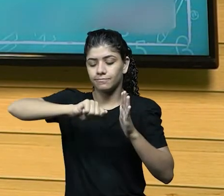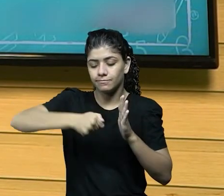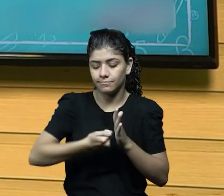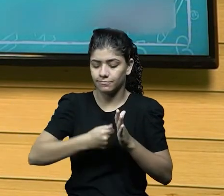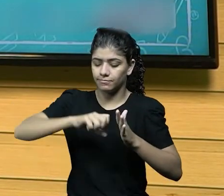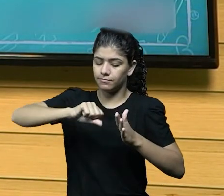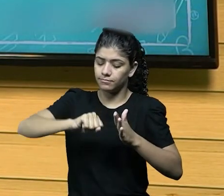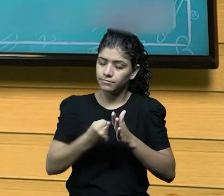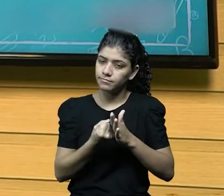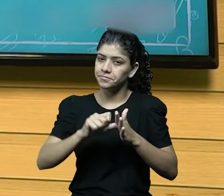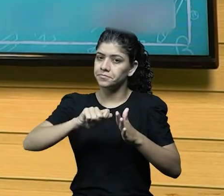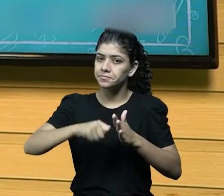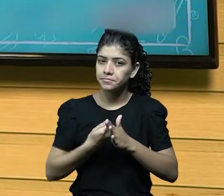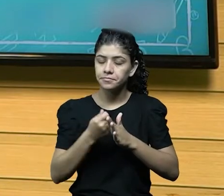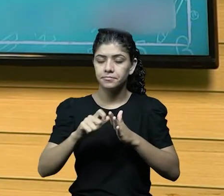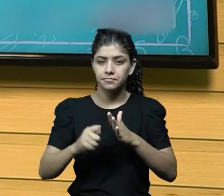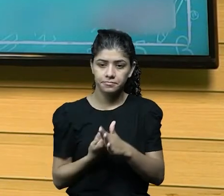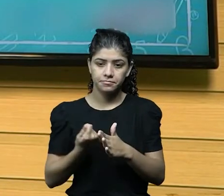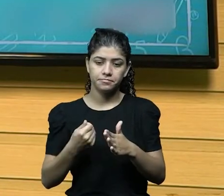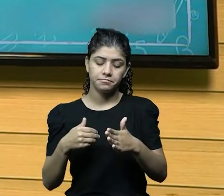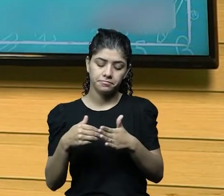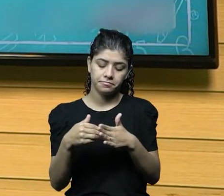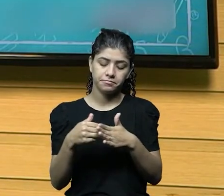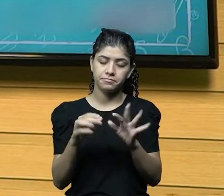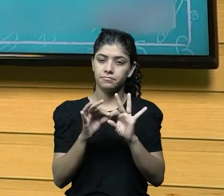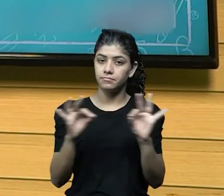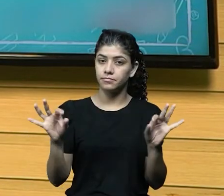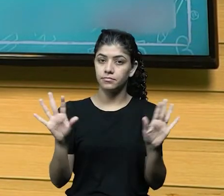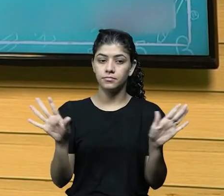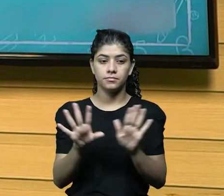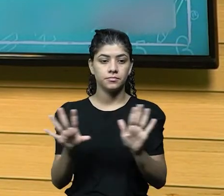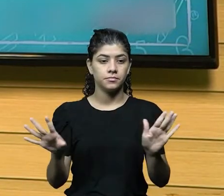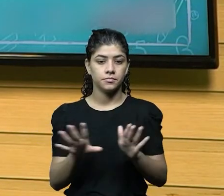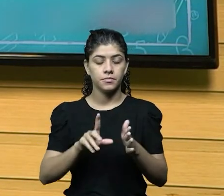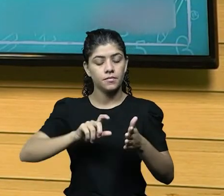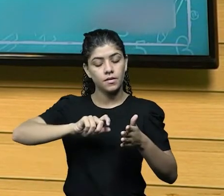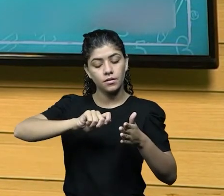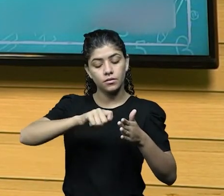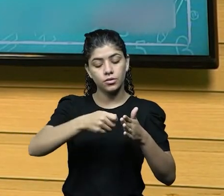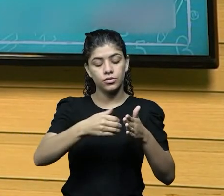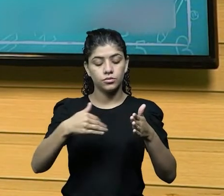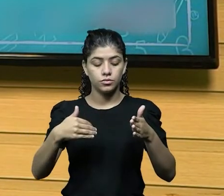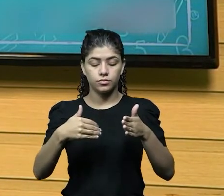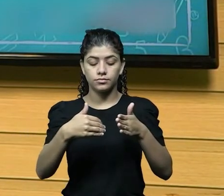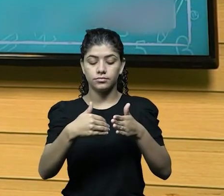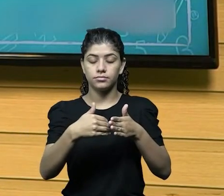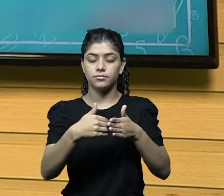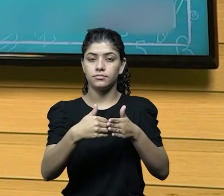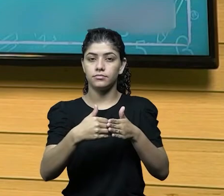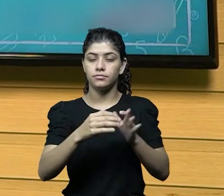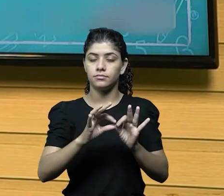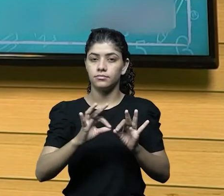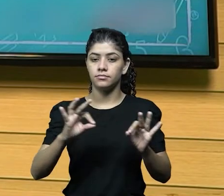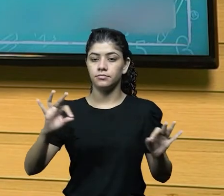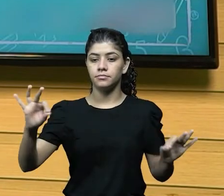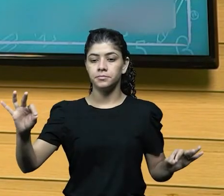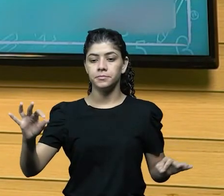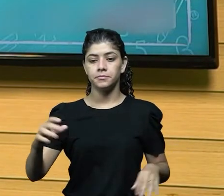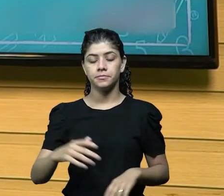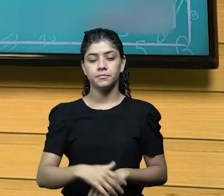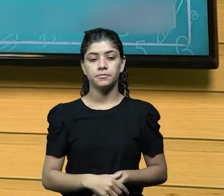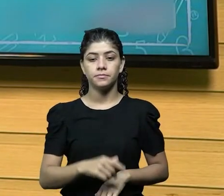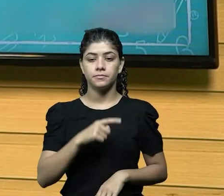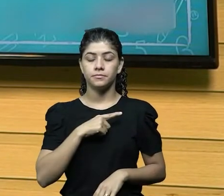apertar, não vai pressionar o que está sendo medido, você vai apenas encostar, vai medir. Então, quando